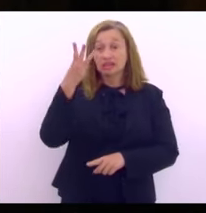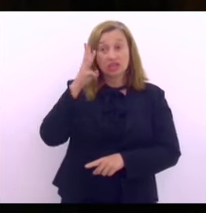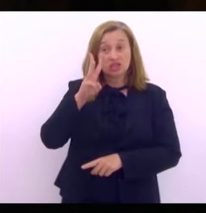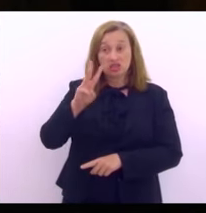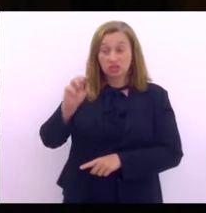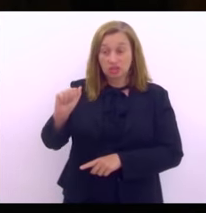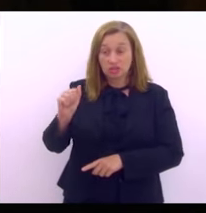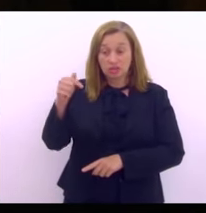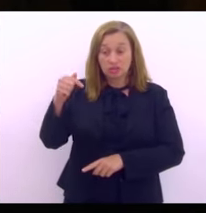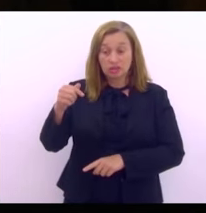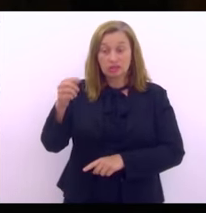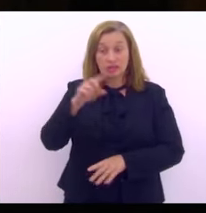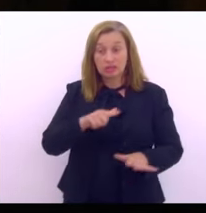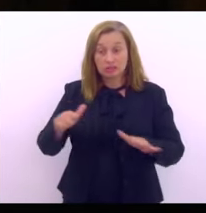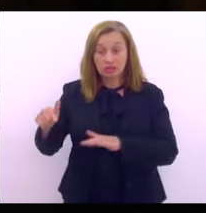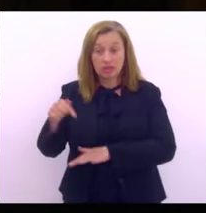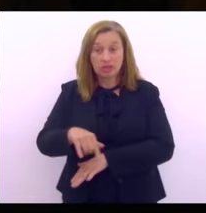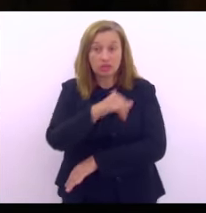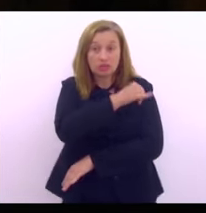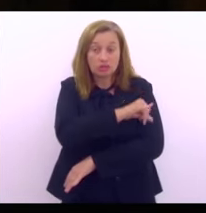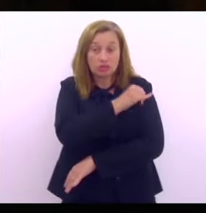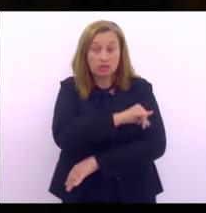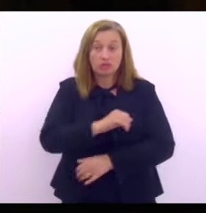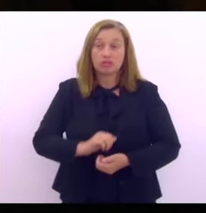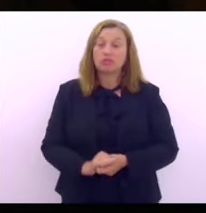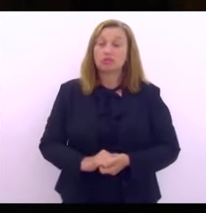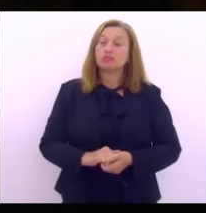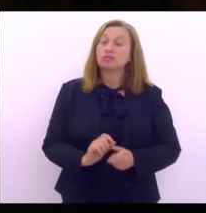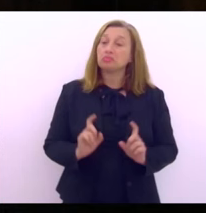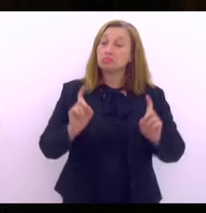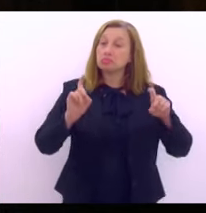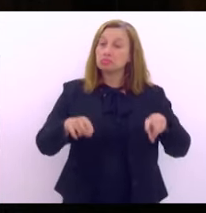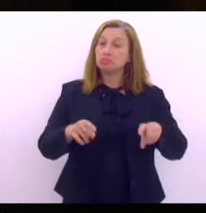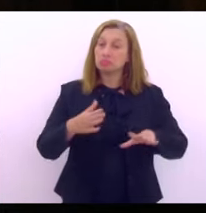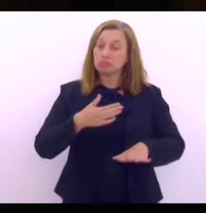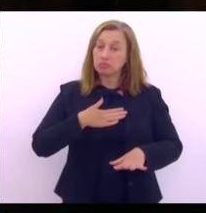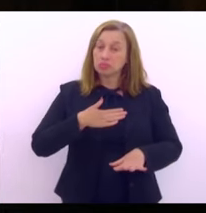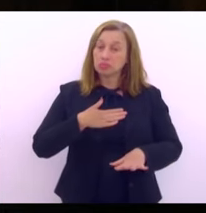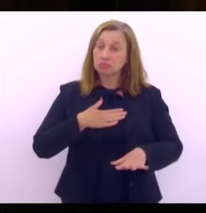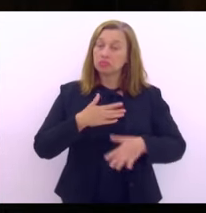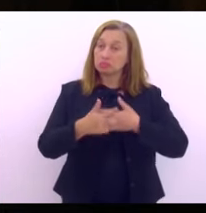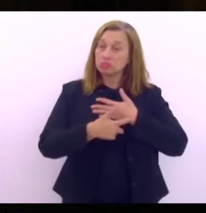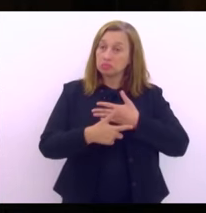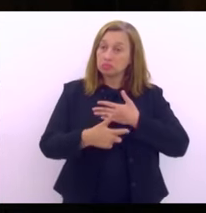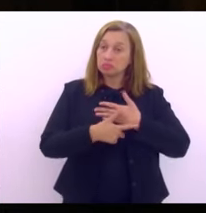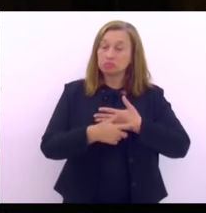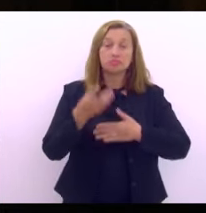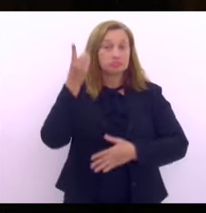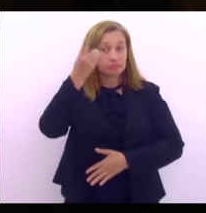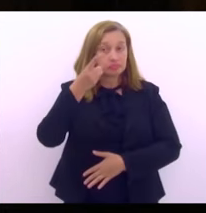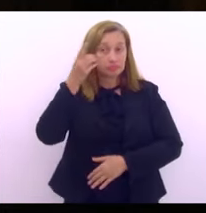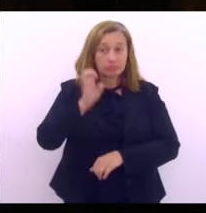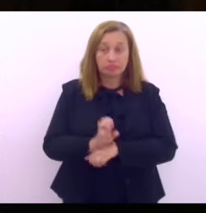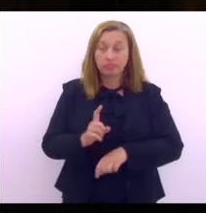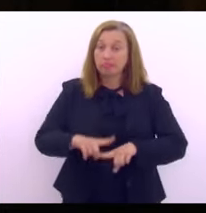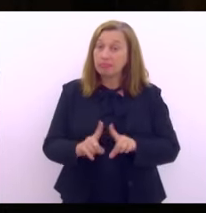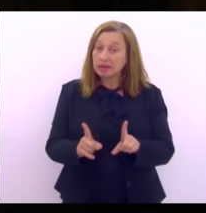semana, no Rio de Janeiro, para exercer as minhas funções como parlamentar, deputado estadual, mas